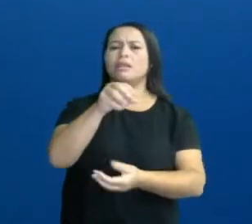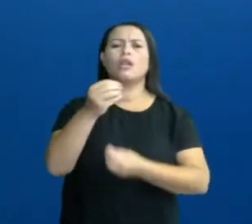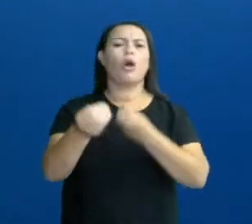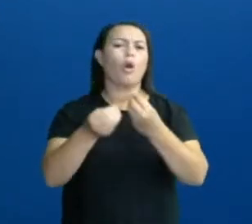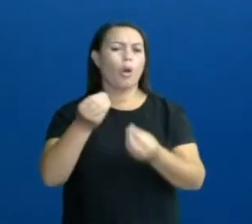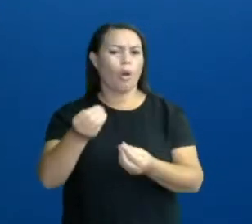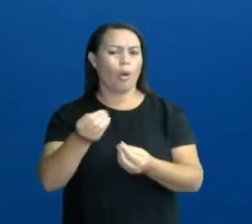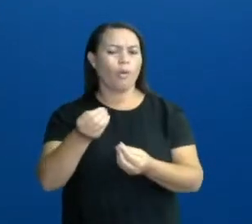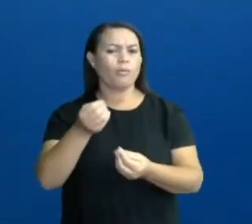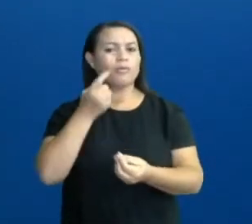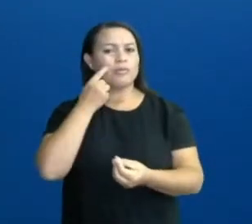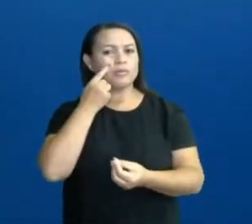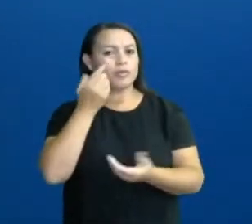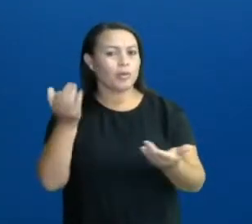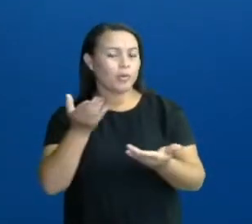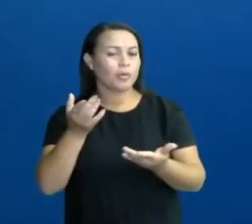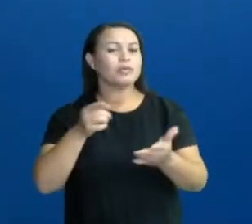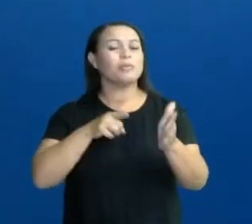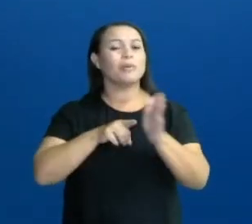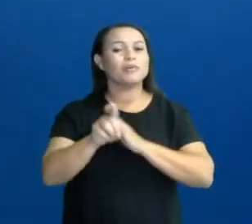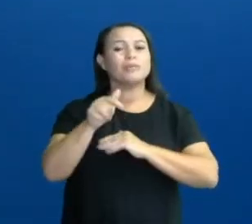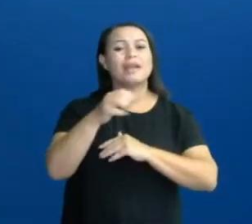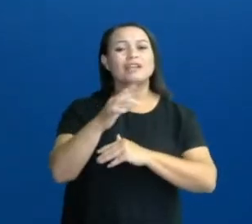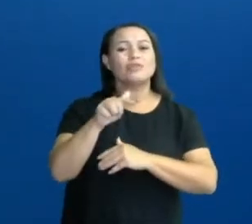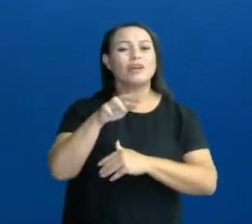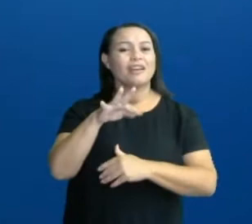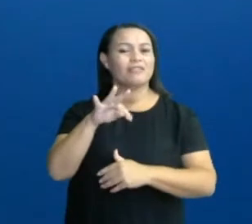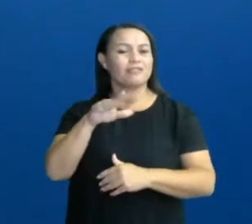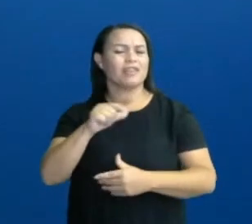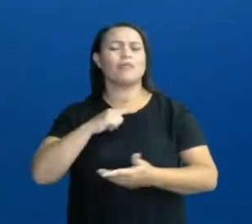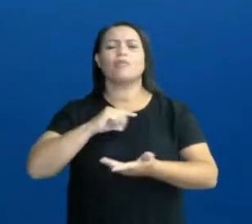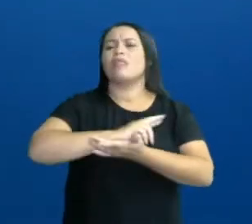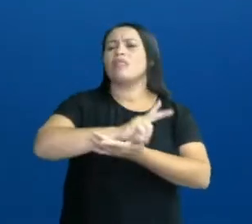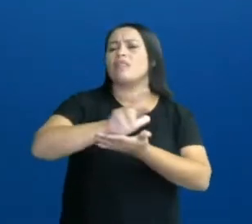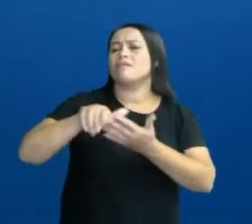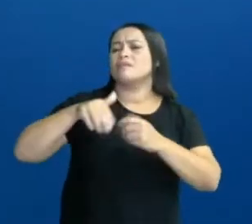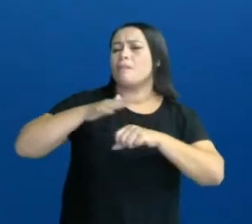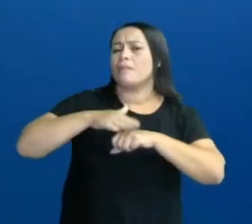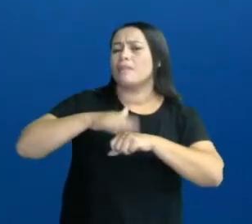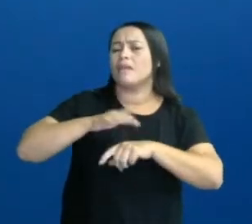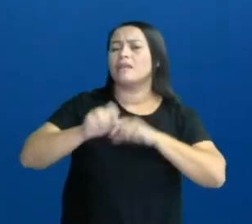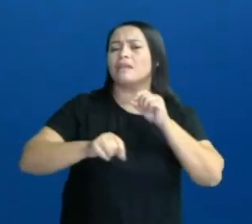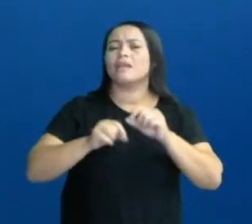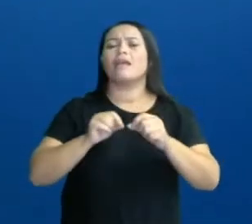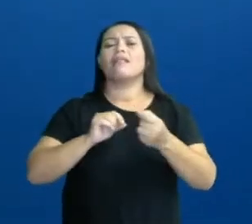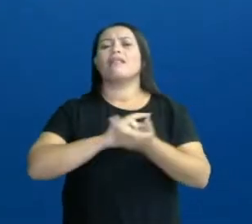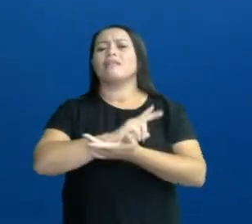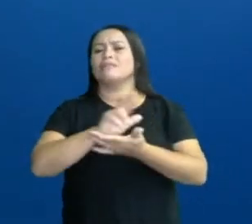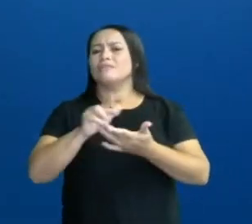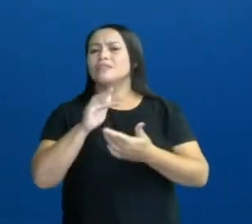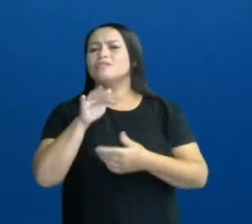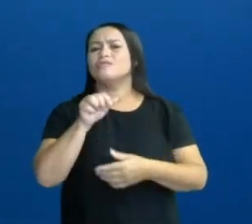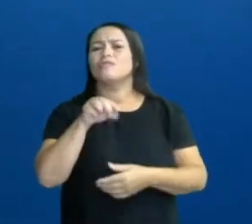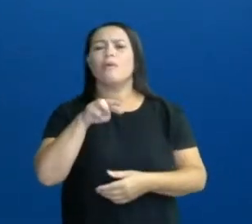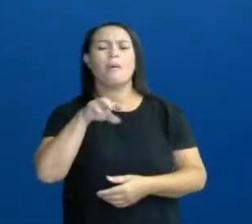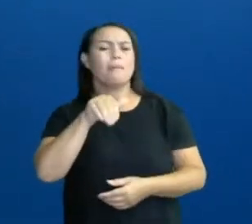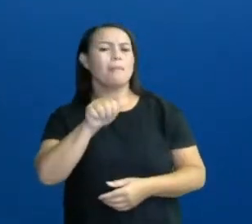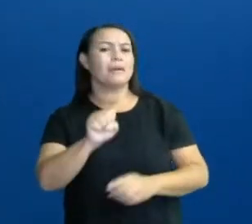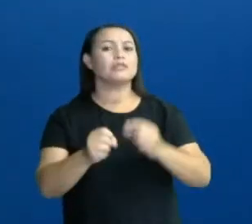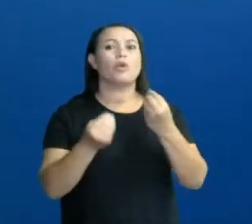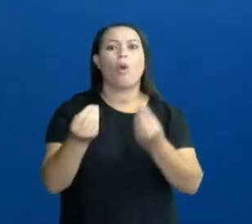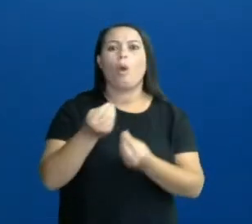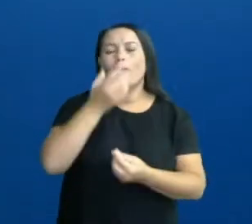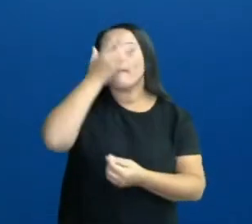questão do que vai estar relacionado à cartografia. A gente vai tratar exatamente das diversas maneiras, das diversas formas que o homem se